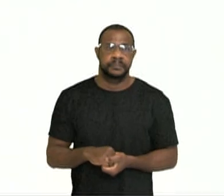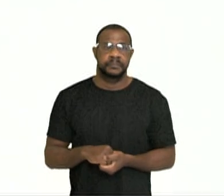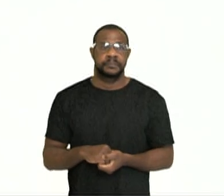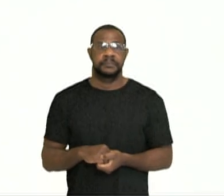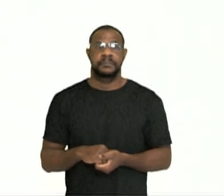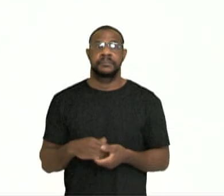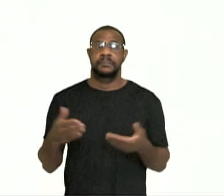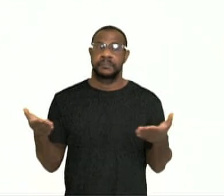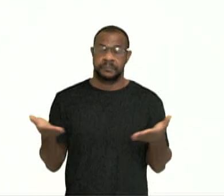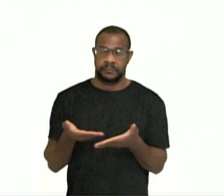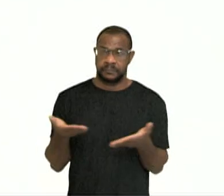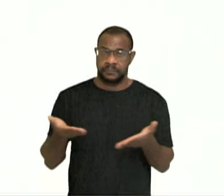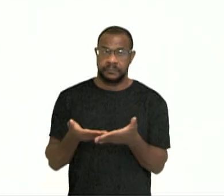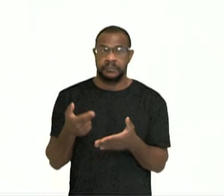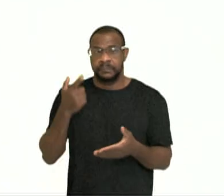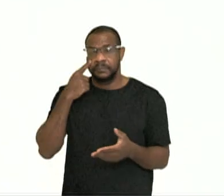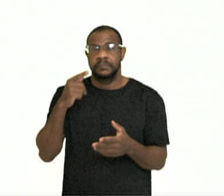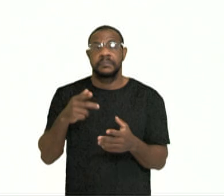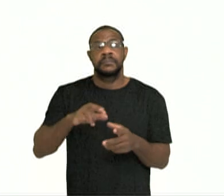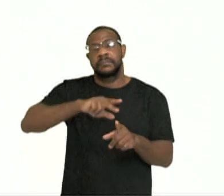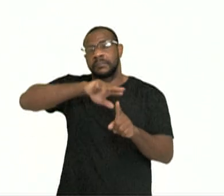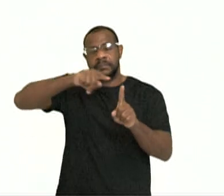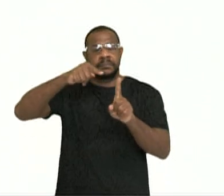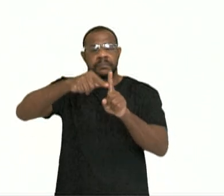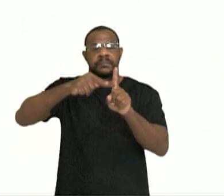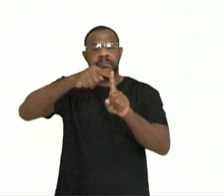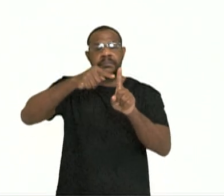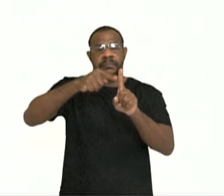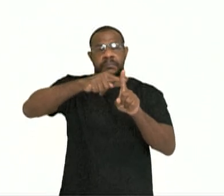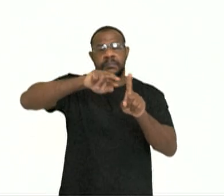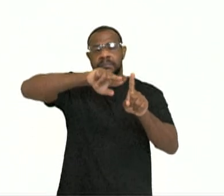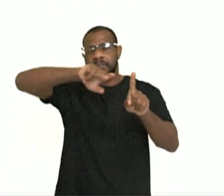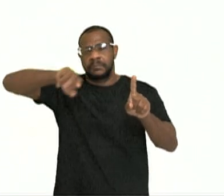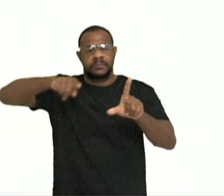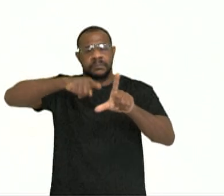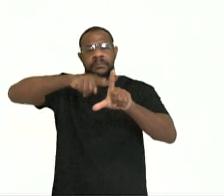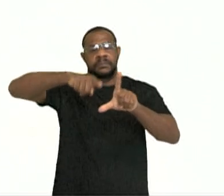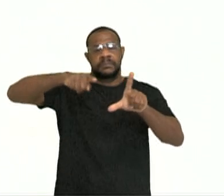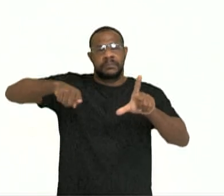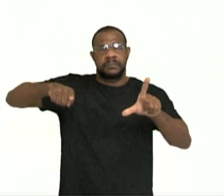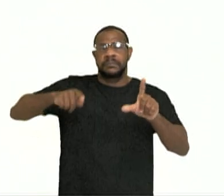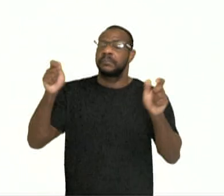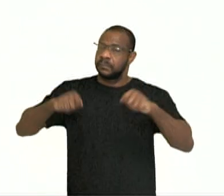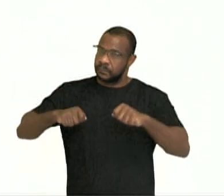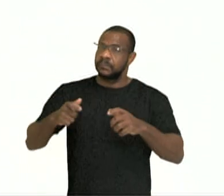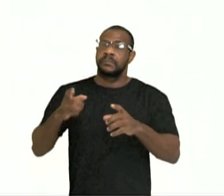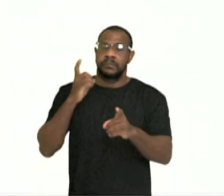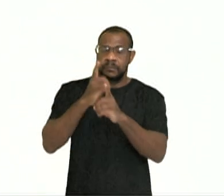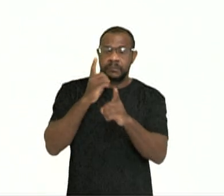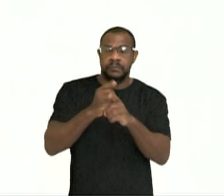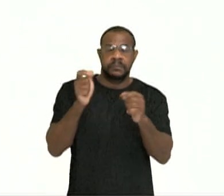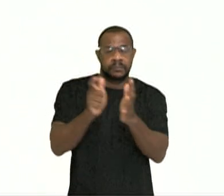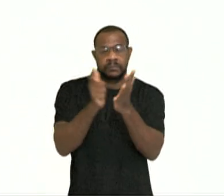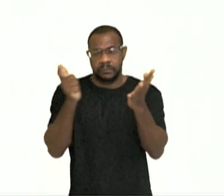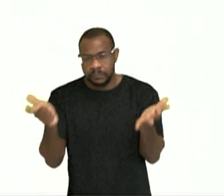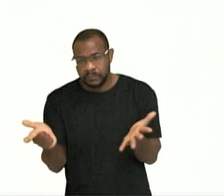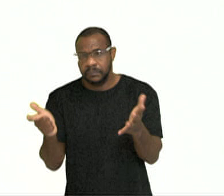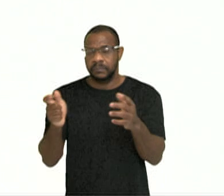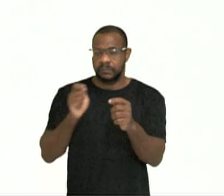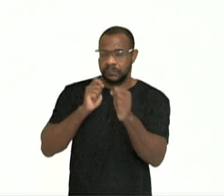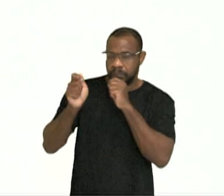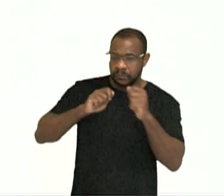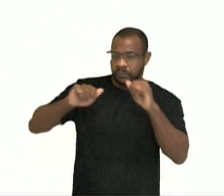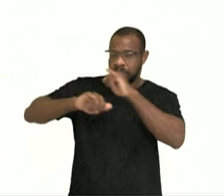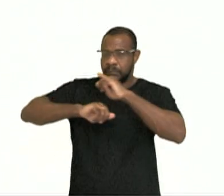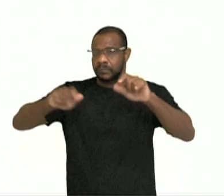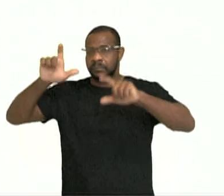Agora, vamos trabalhar alguns tipos de gráfico que nós podemos encontrar por aí, junto com notícias, reportagens, na TV,